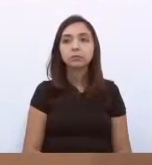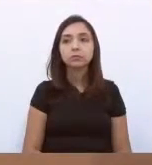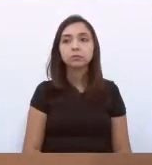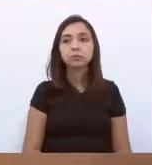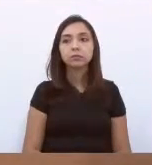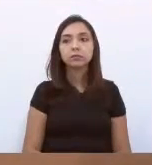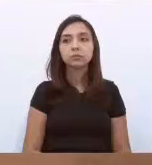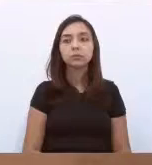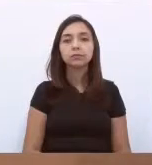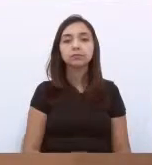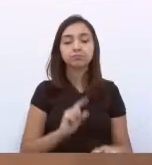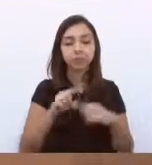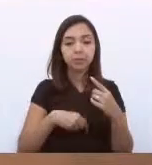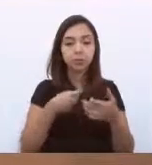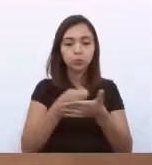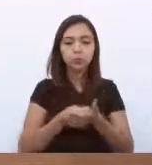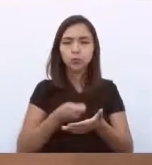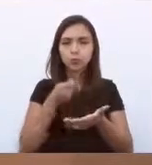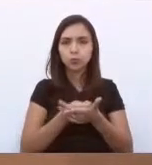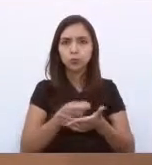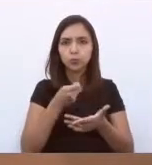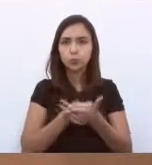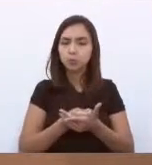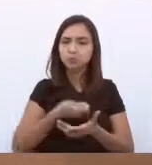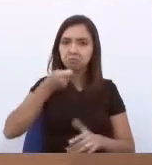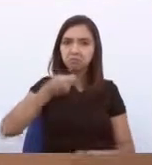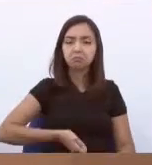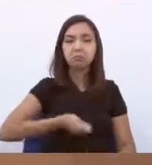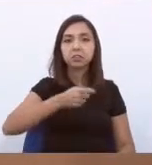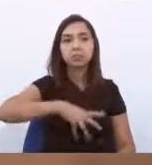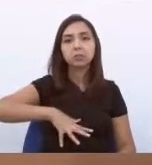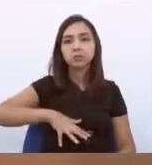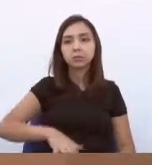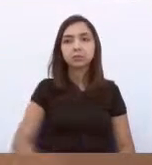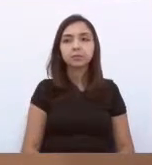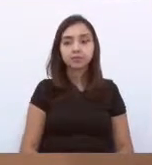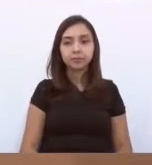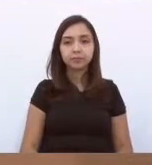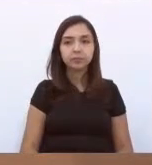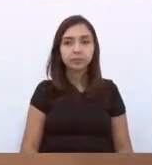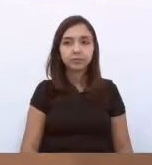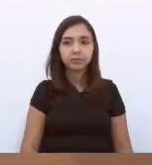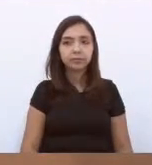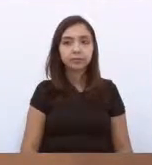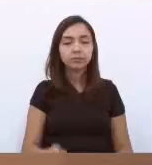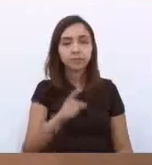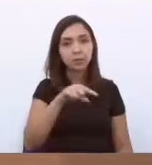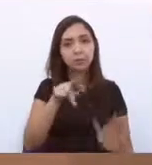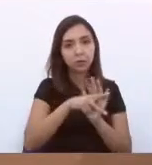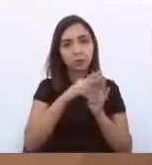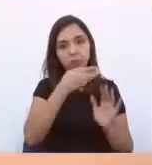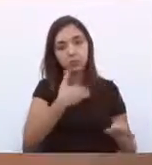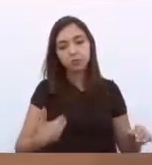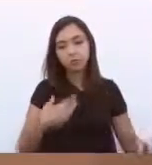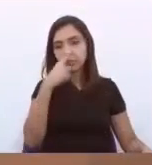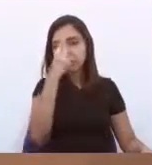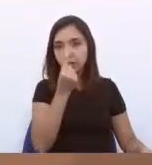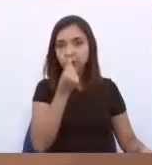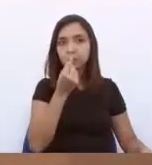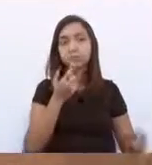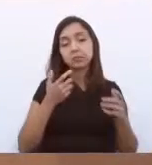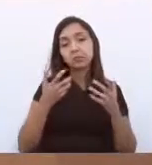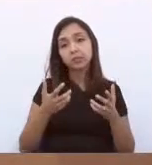de uma luta dura contra a intransigência do governo Alckmin, que